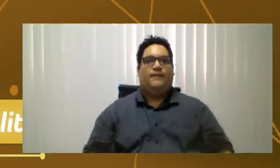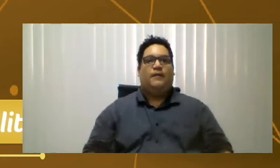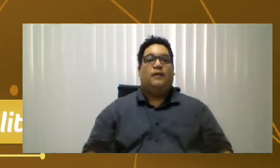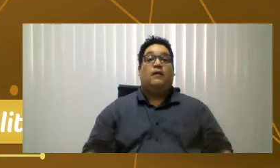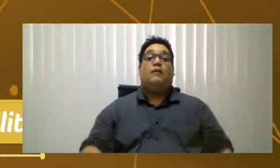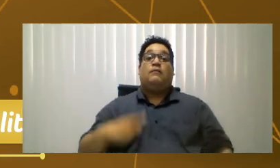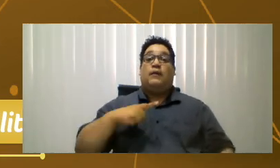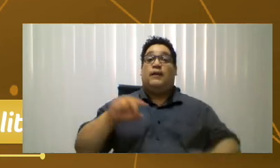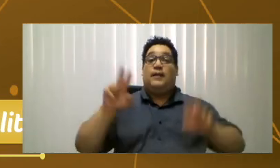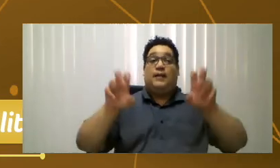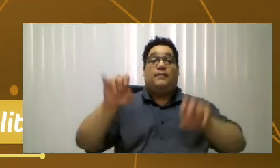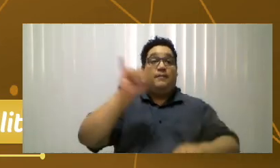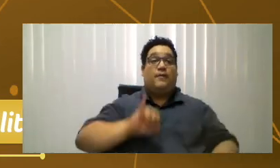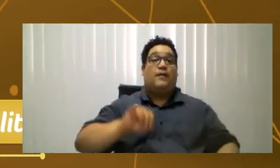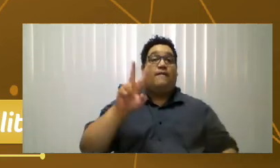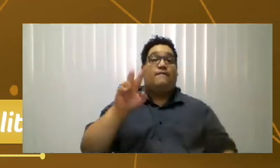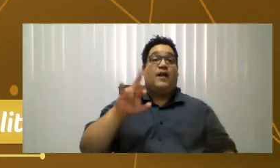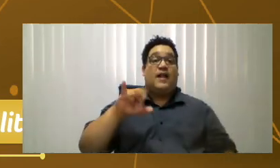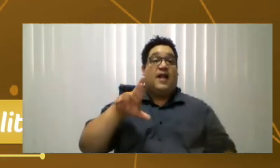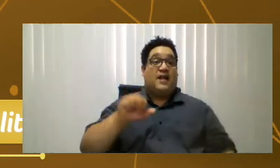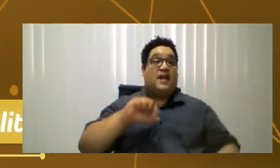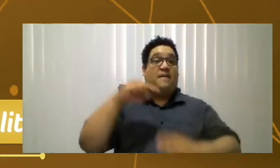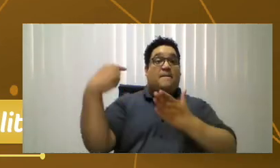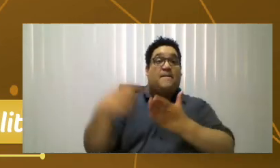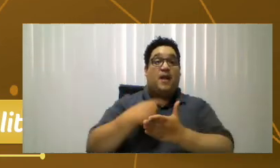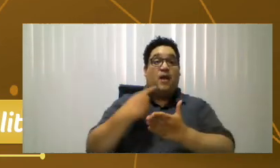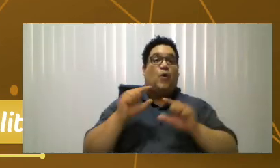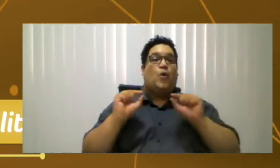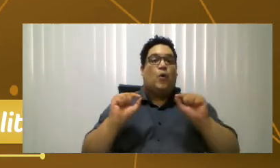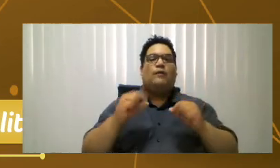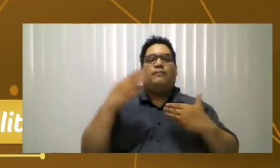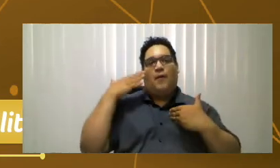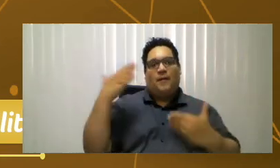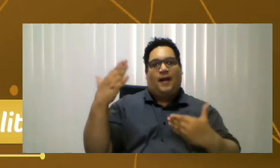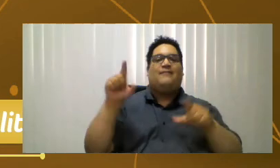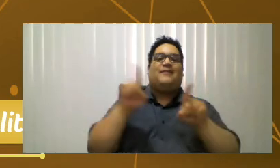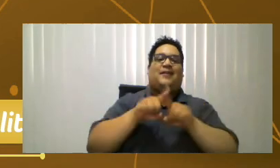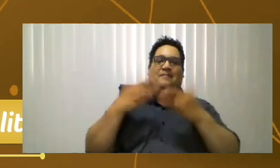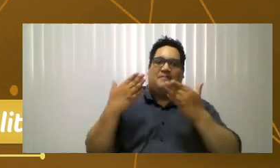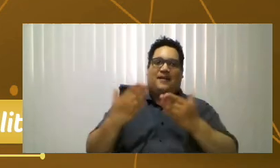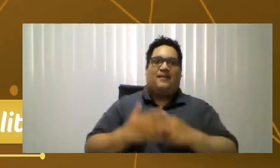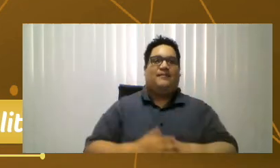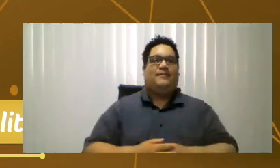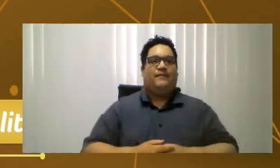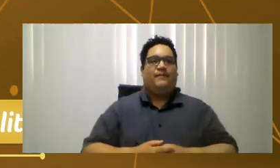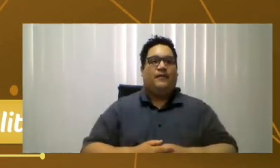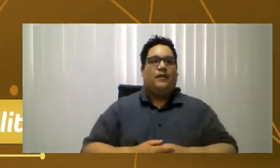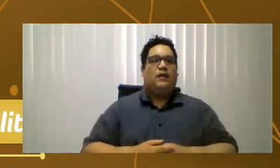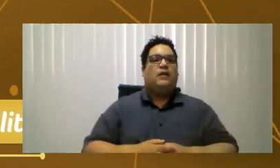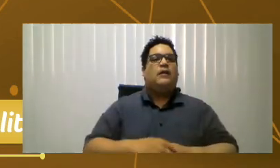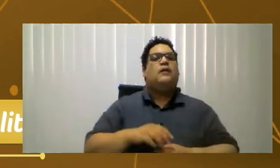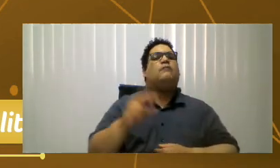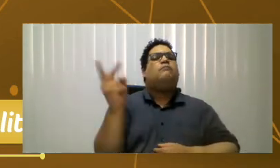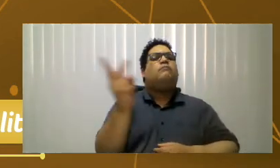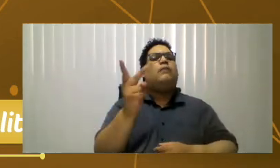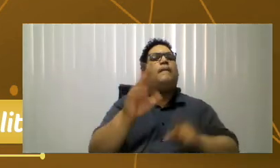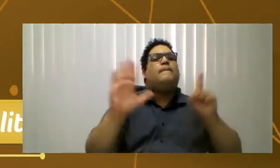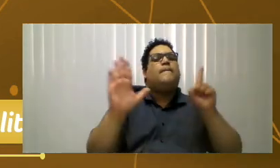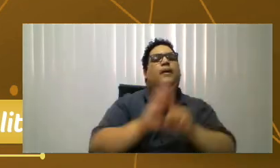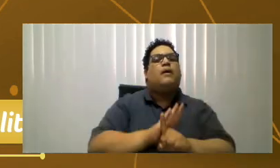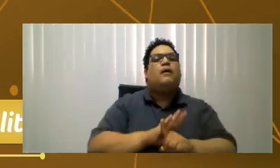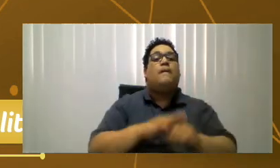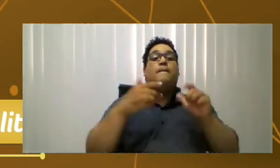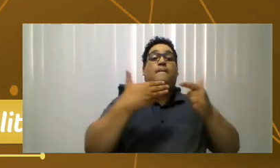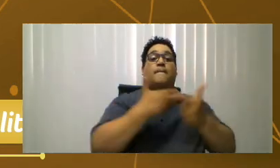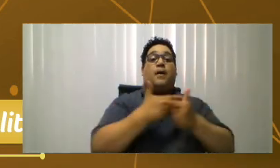Valéria Carrazai nos coloca aqui. Valéria, muito obrigado também você. Pedro e Silas, como vocês percebem o papel da